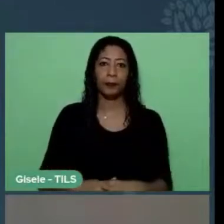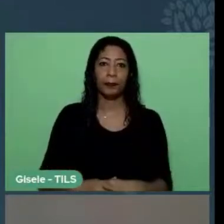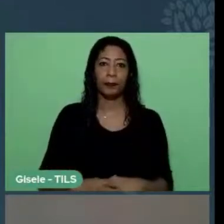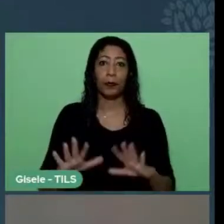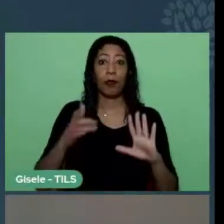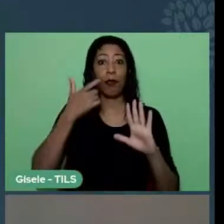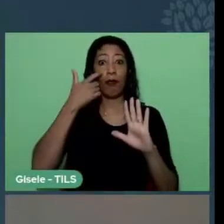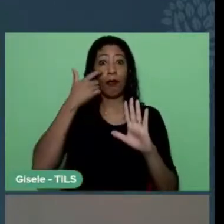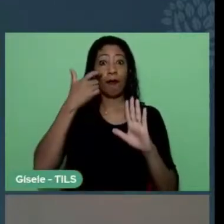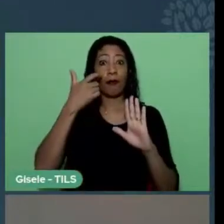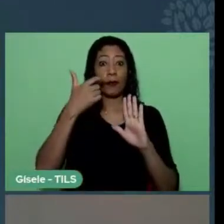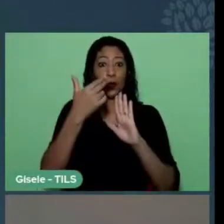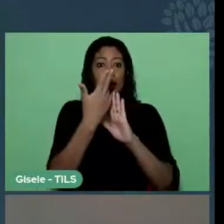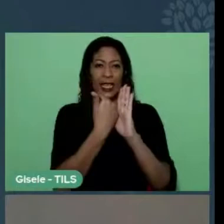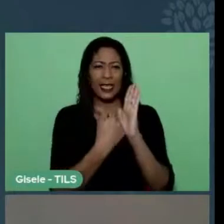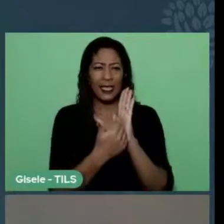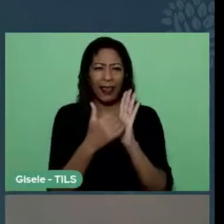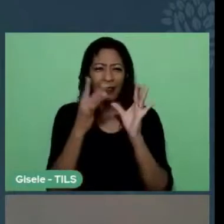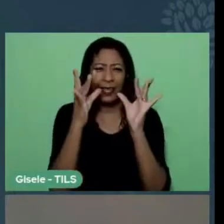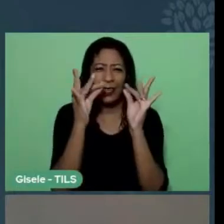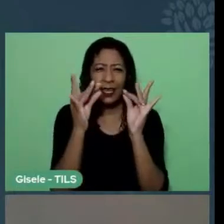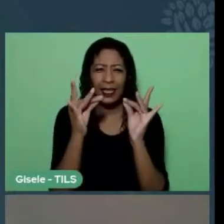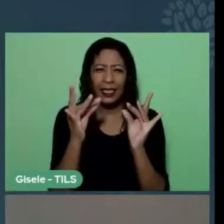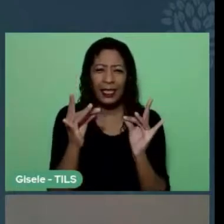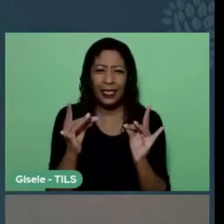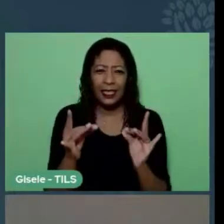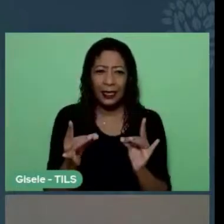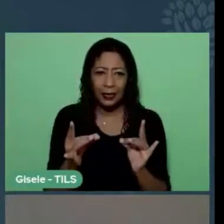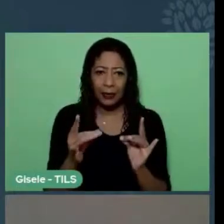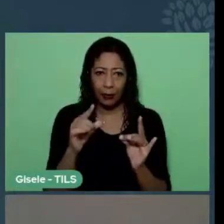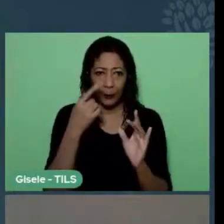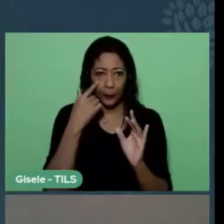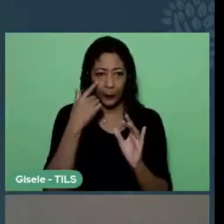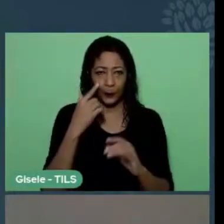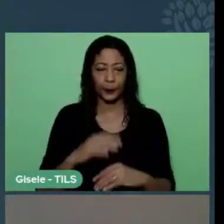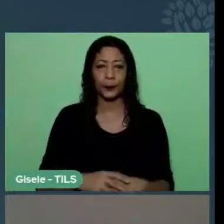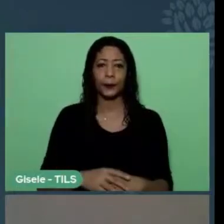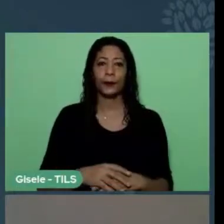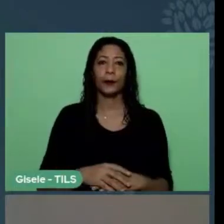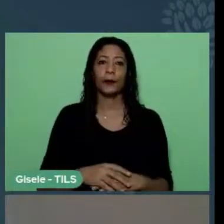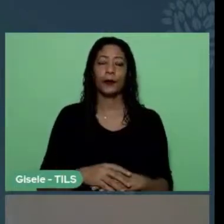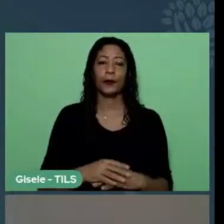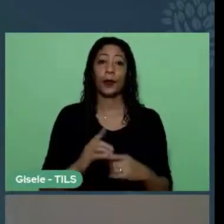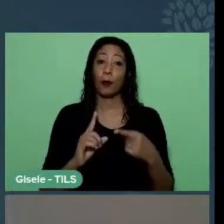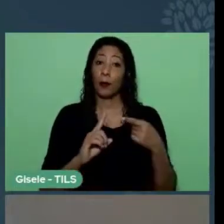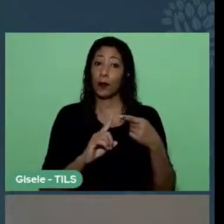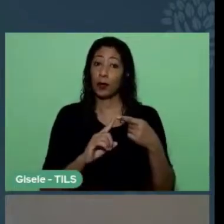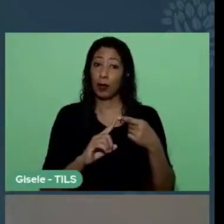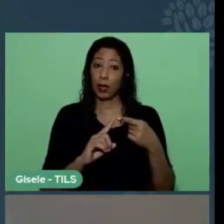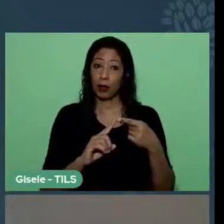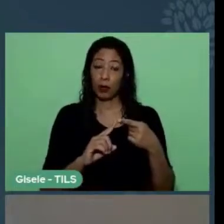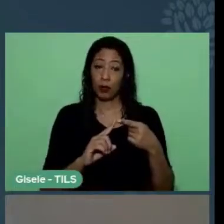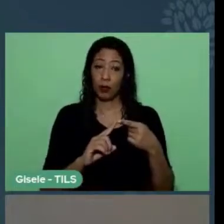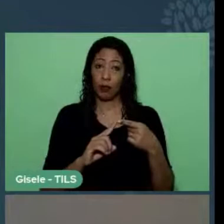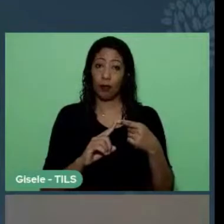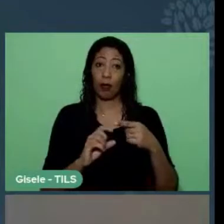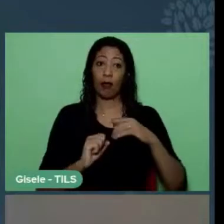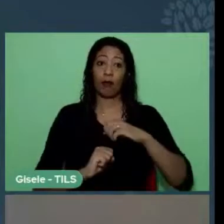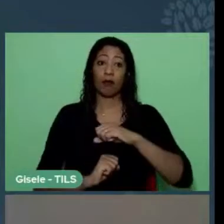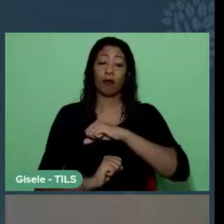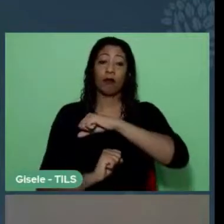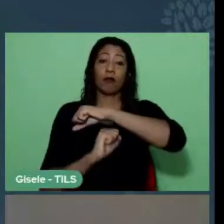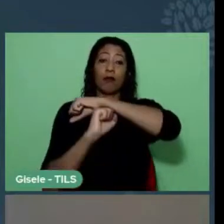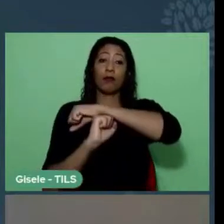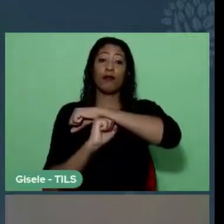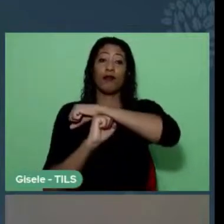figura aqui com um pouquinho mais de detalhe e salientar algumas coisas muito importantes. Primeiro, qual é o pilar do tratamento da asma,